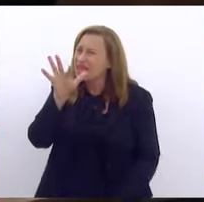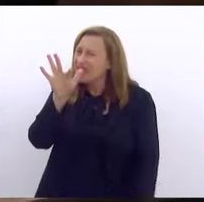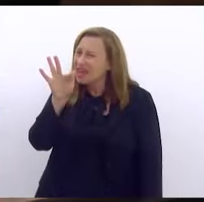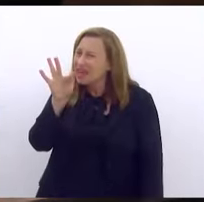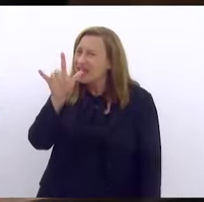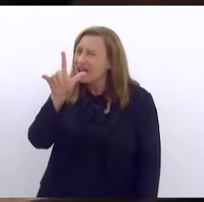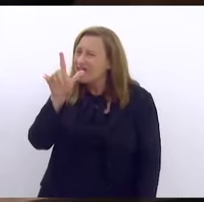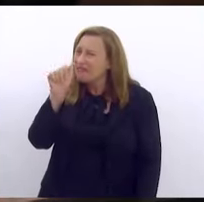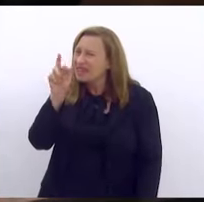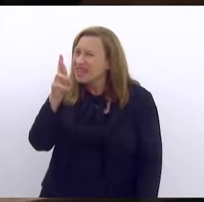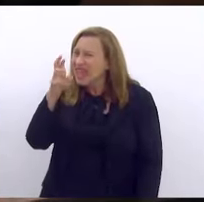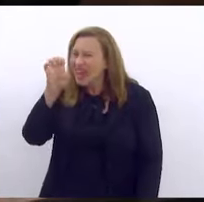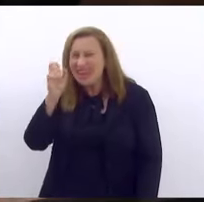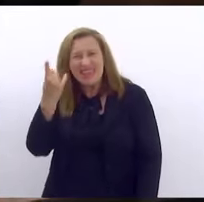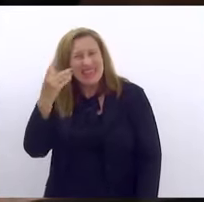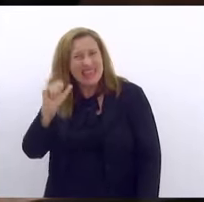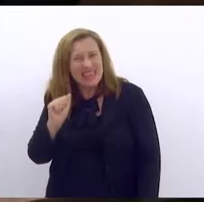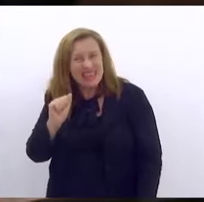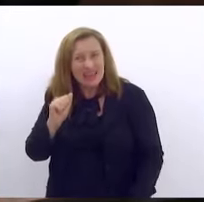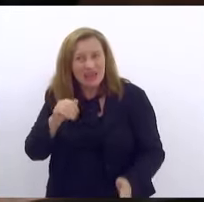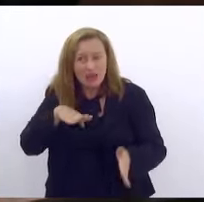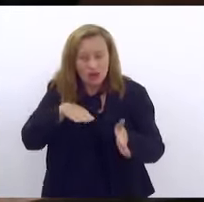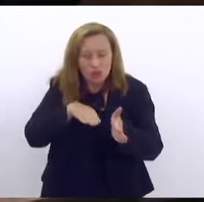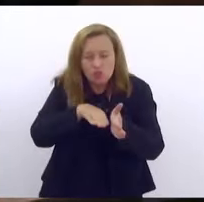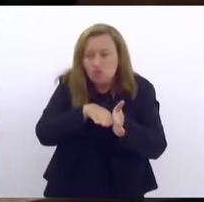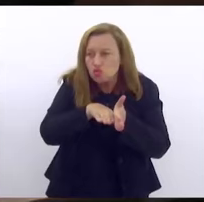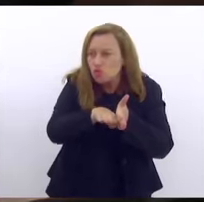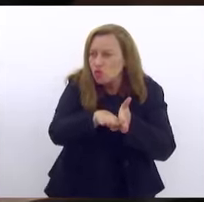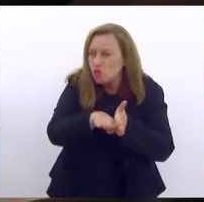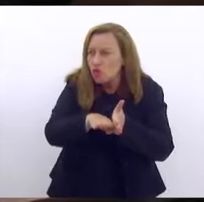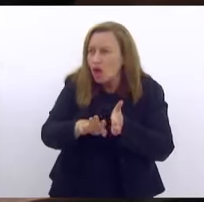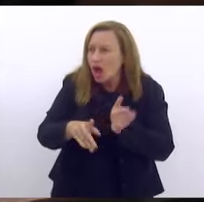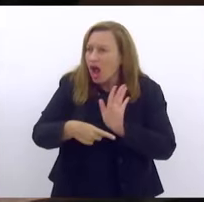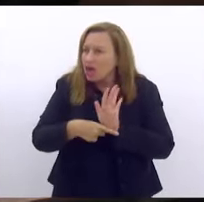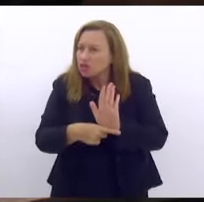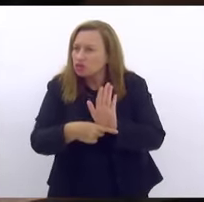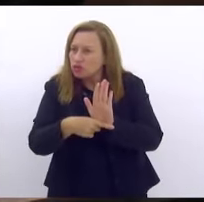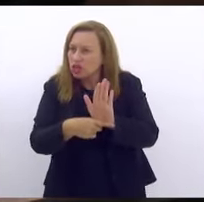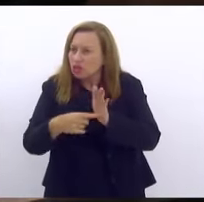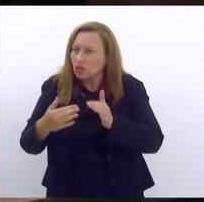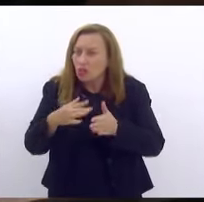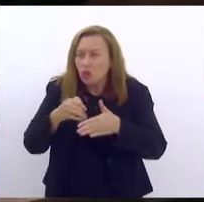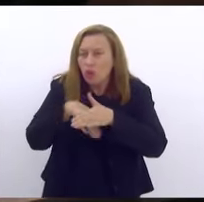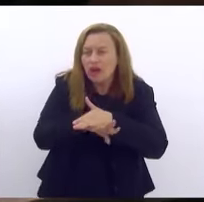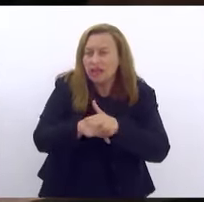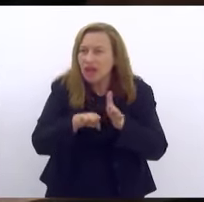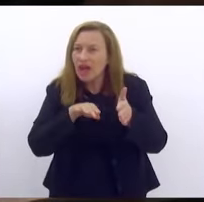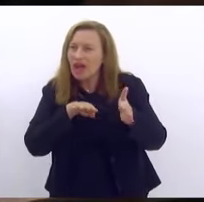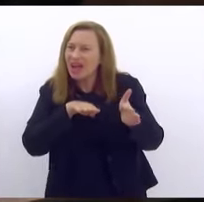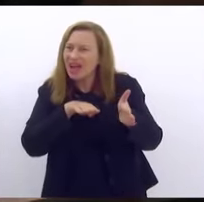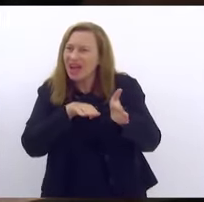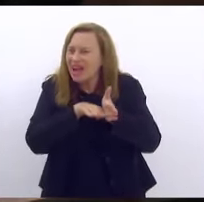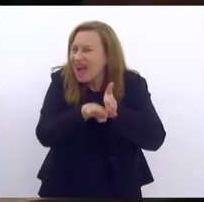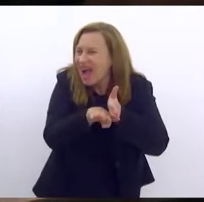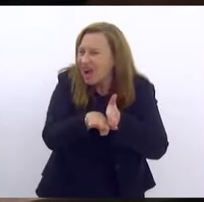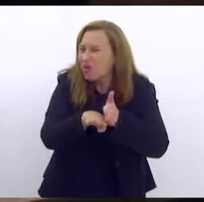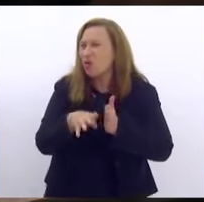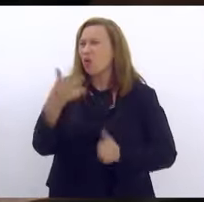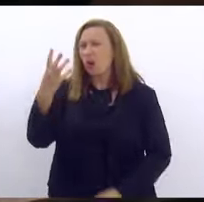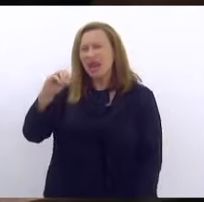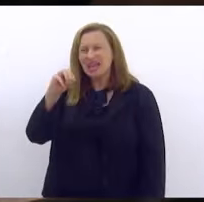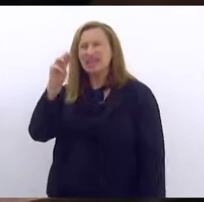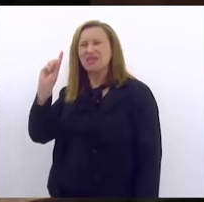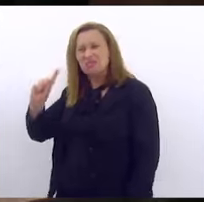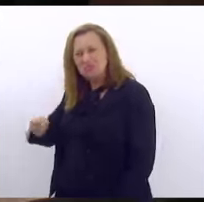captando carro para colocar dentro do estacionamento da UERJ? Não faz o menor sentido. Um cara que ganha R$40 mil, Marquinhos, não